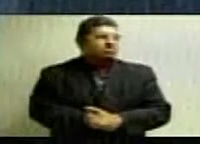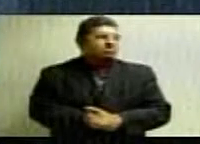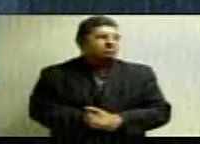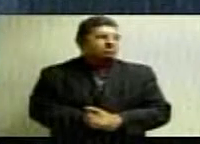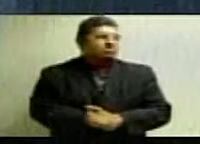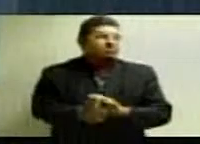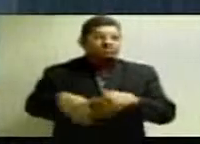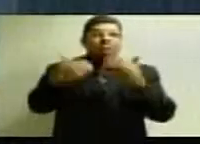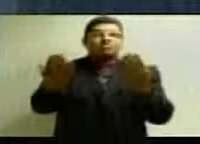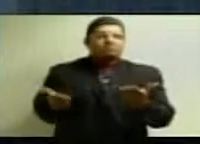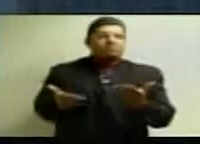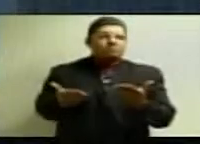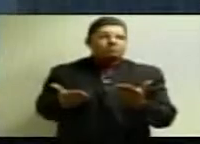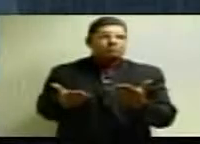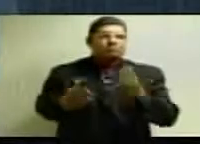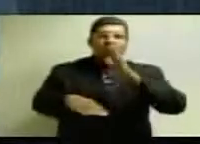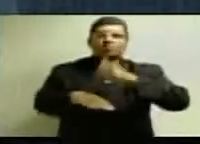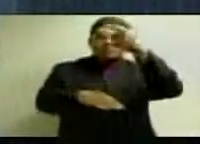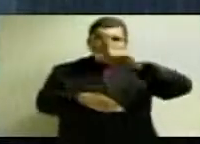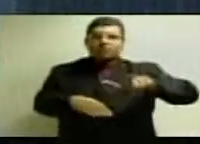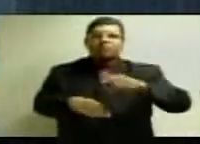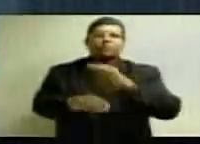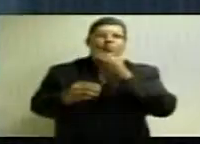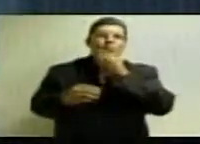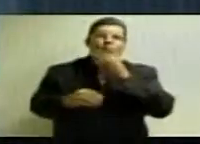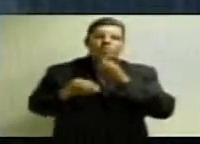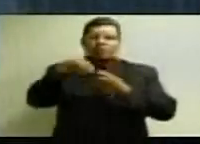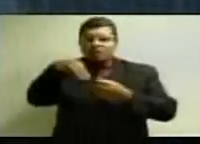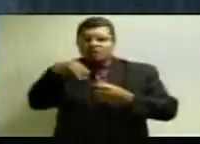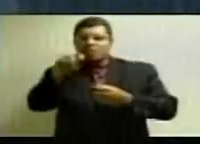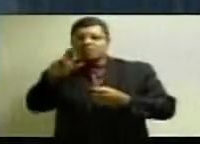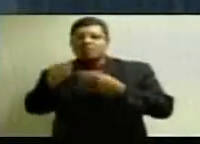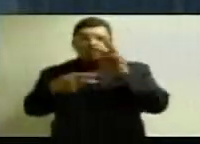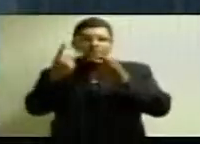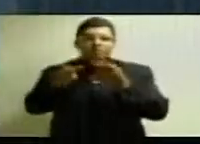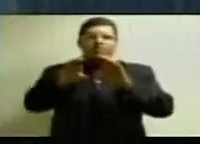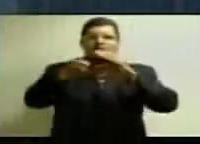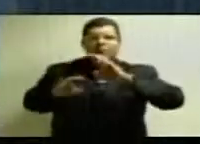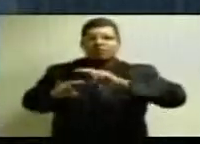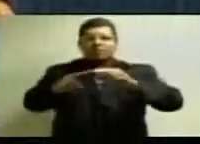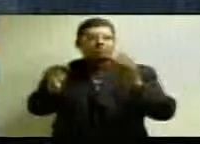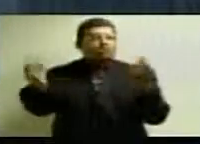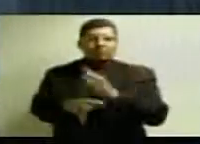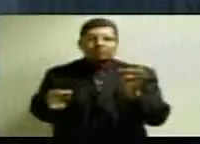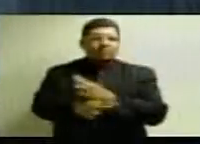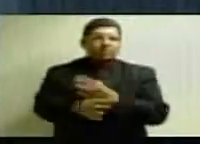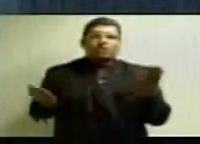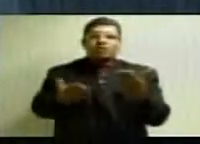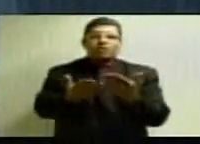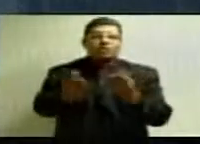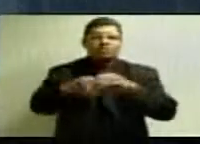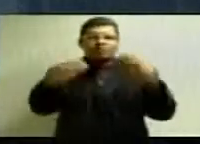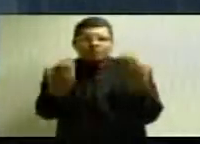E aí vem mais uma vez o senhor Miguel Biango e diz que a obra não ficaria pronta para a